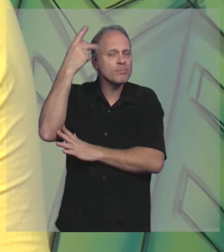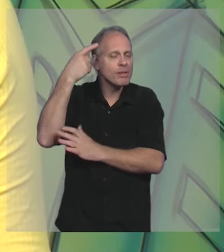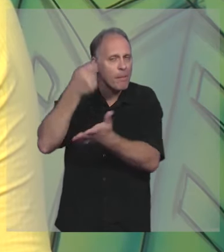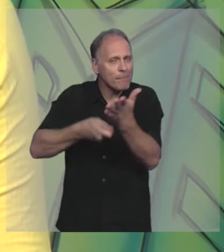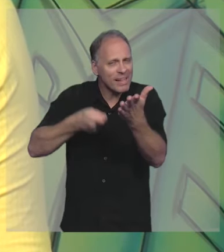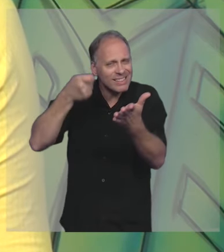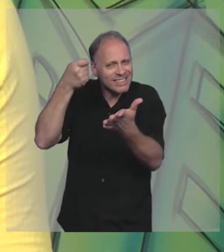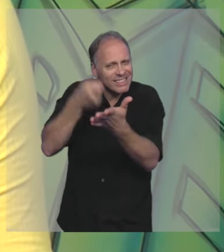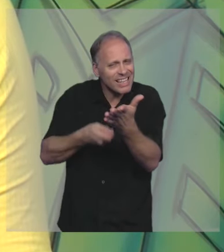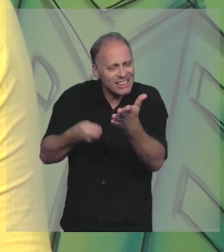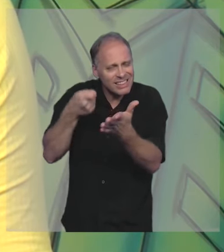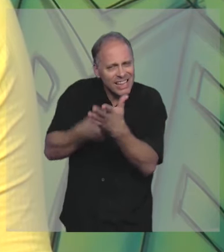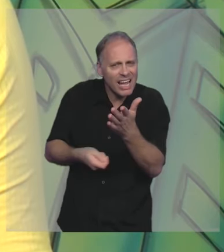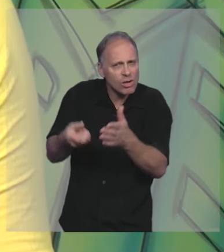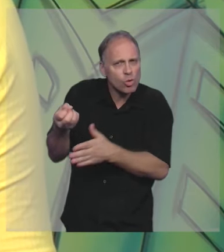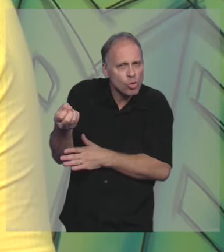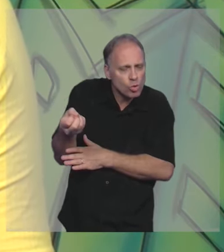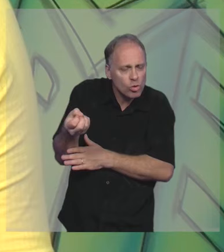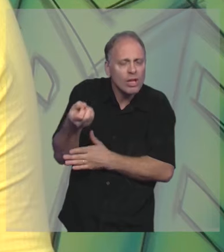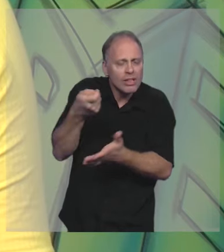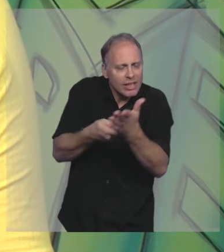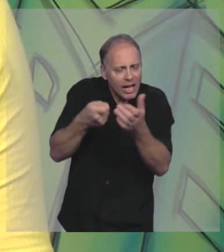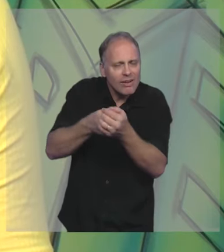para tentar novamente